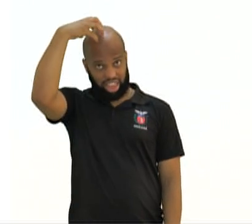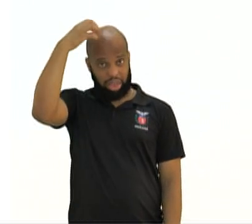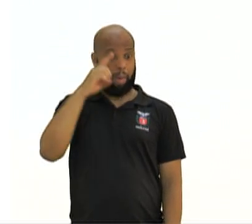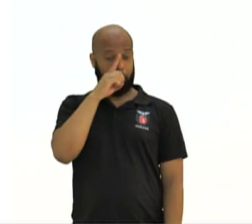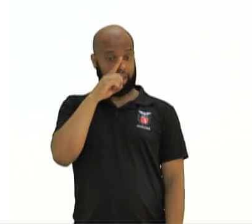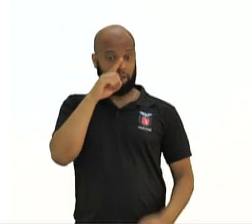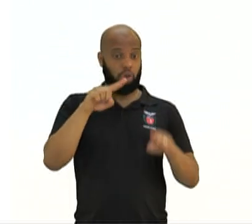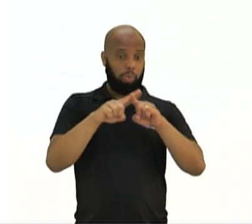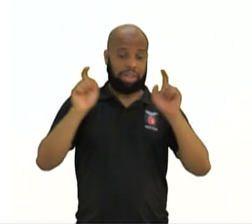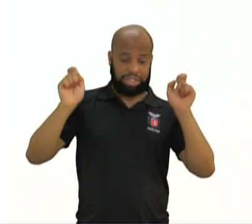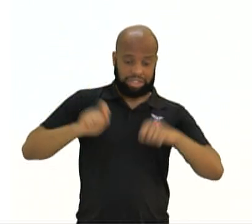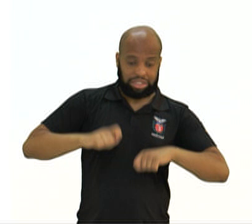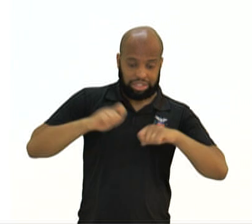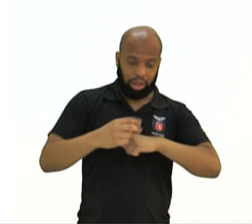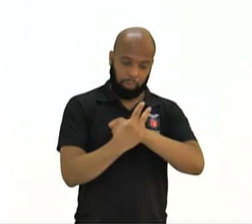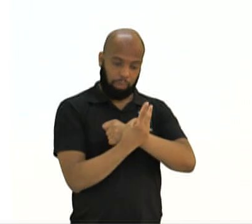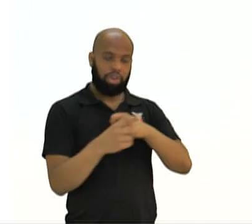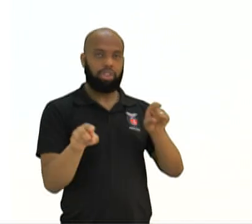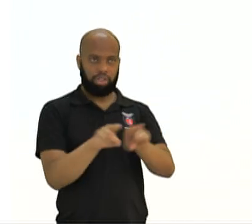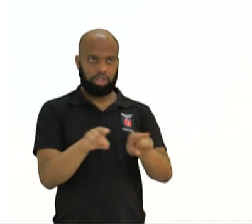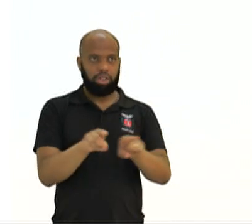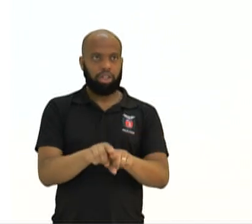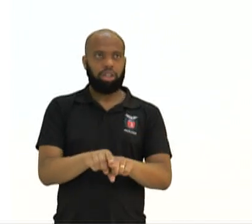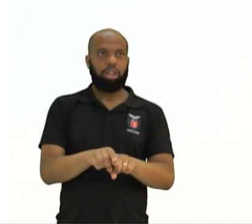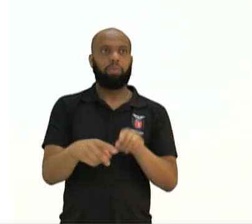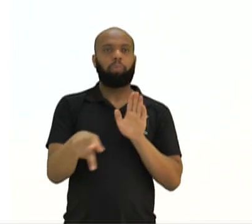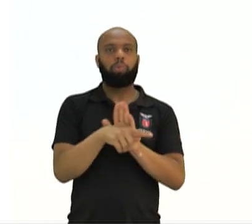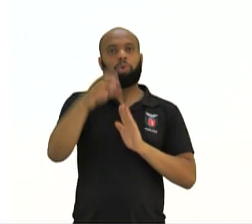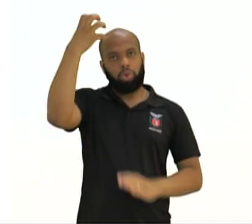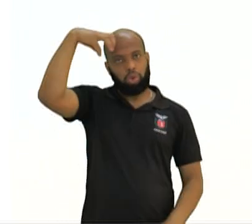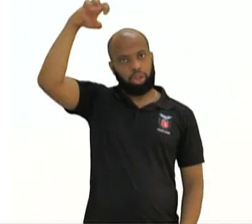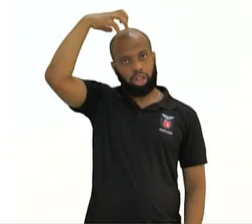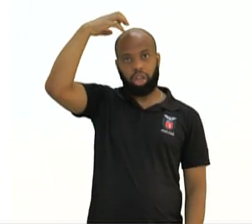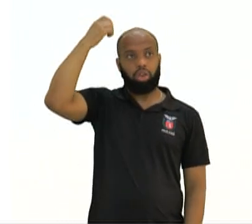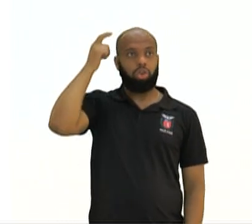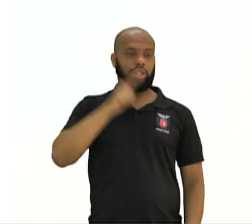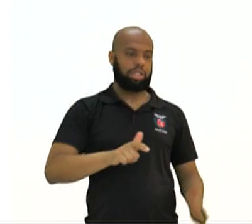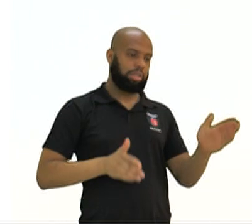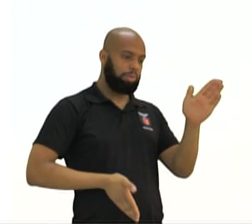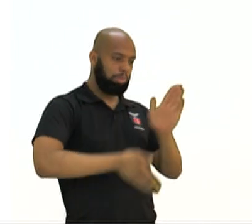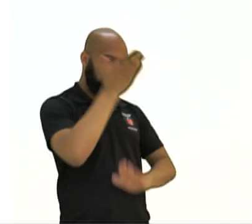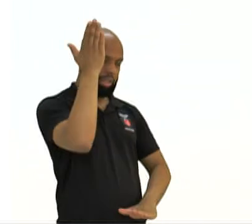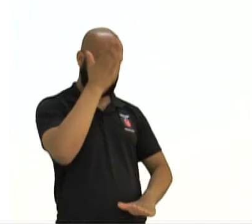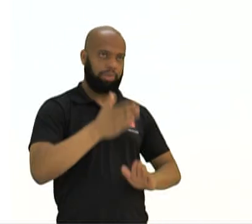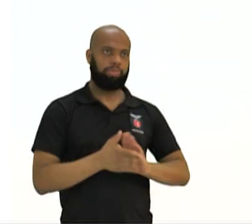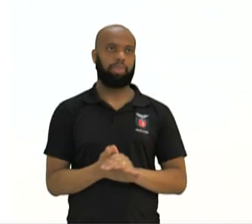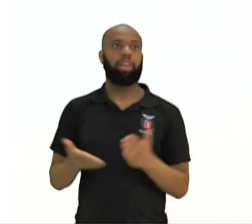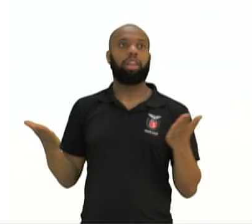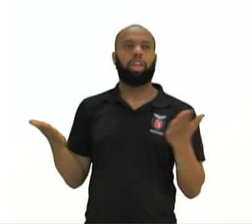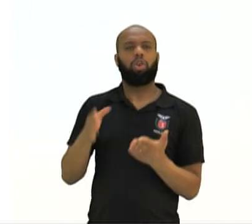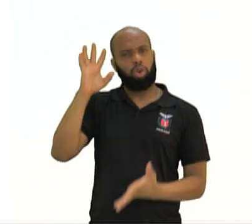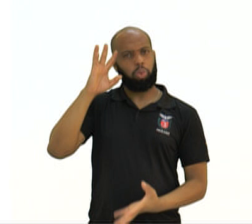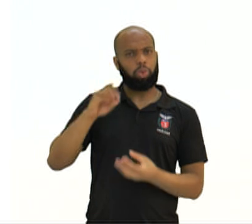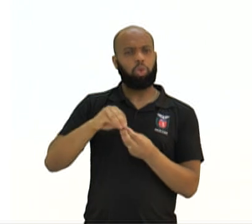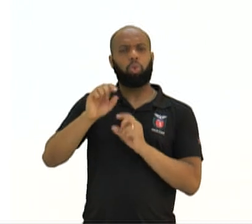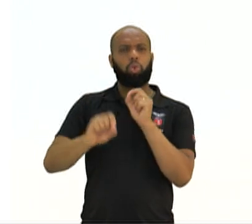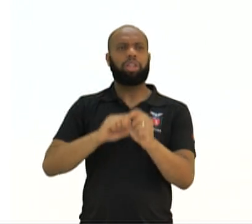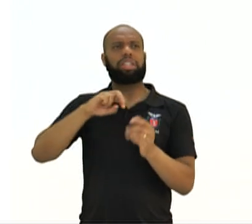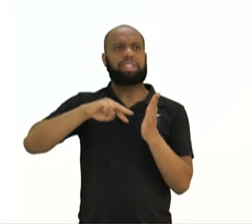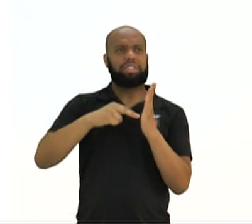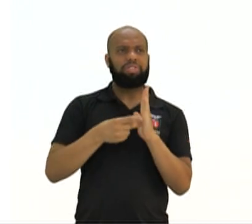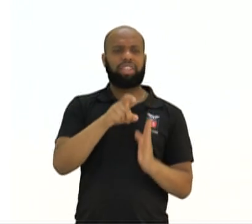uma possibilidade de defesa, ou seja, do rei poder escapar dessa ameaça. Agora vamos entender o que é